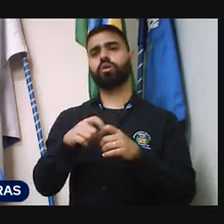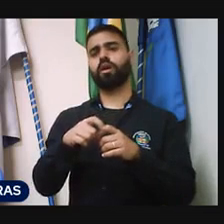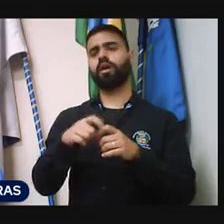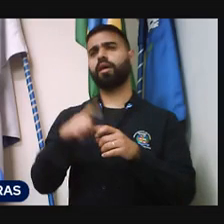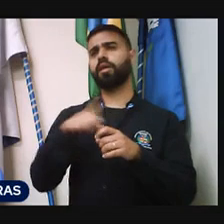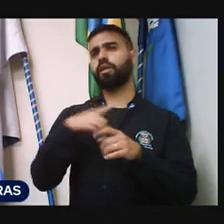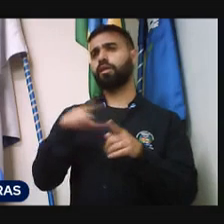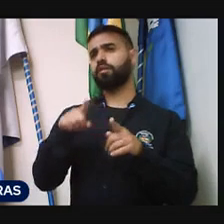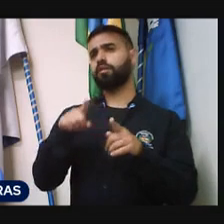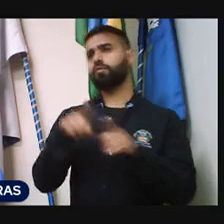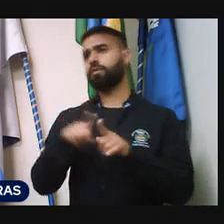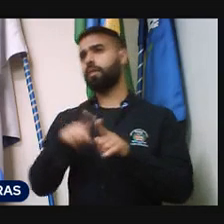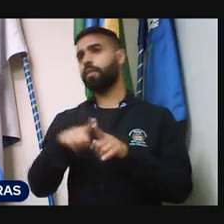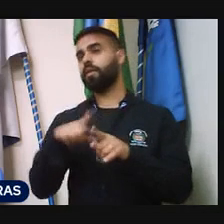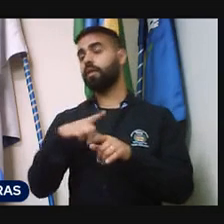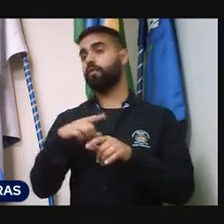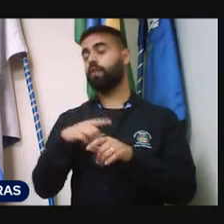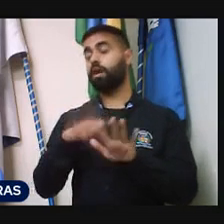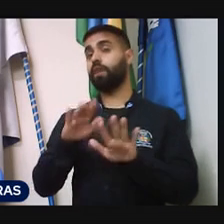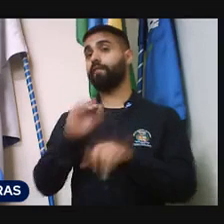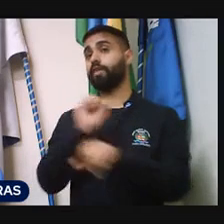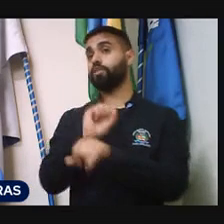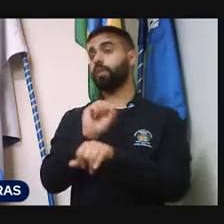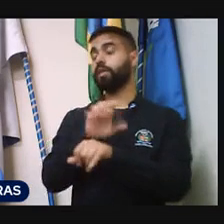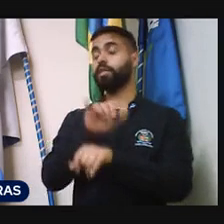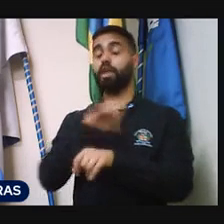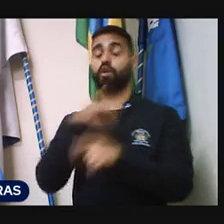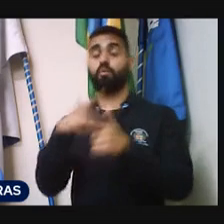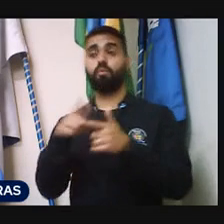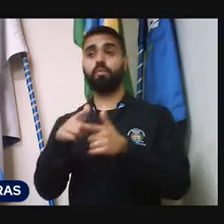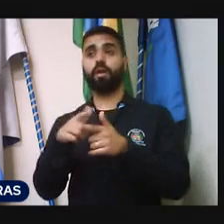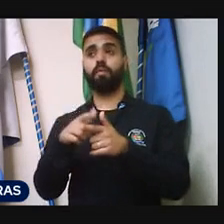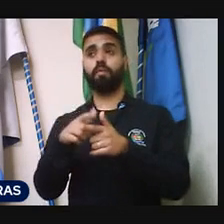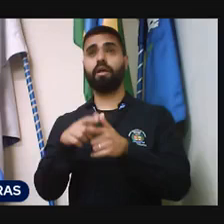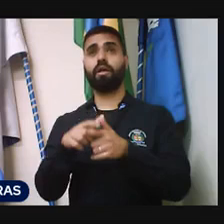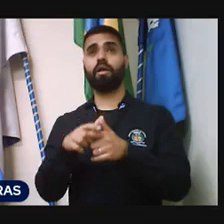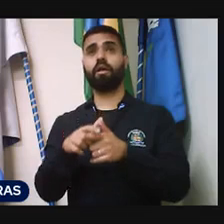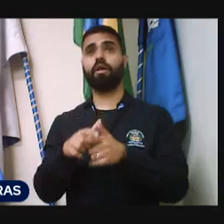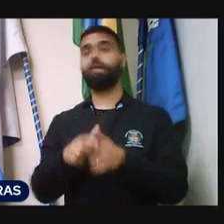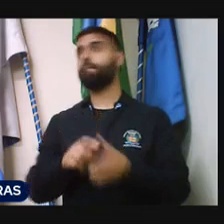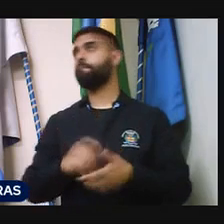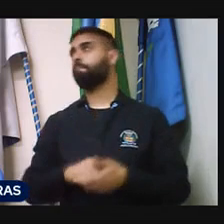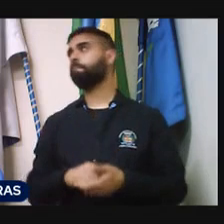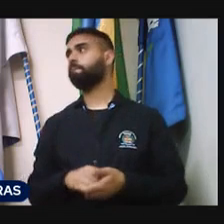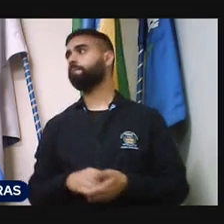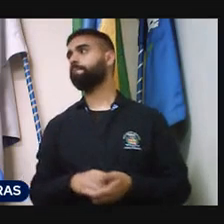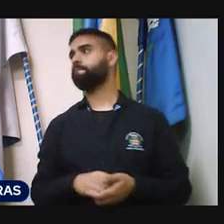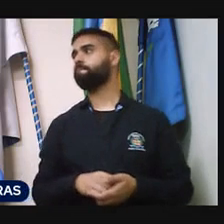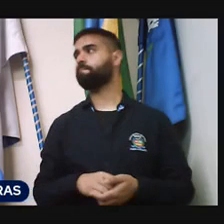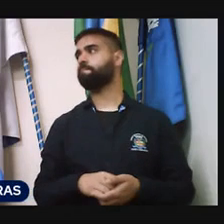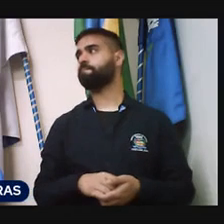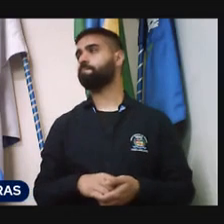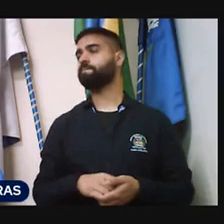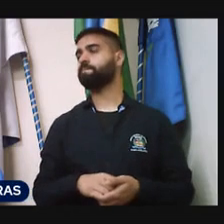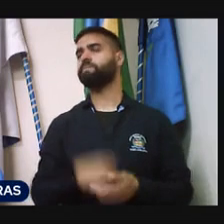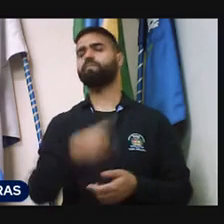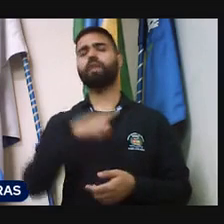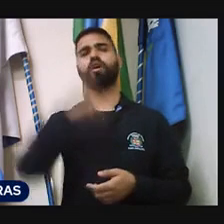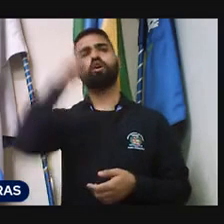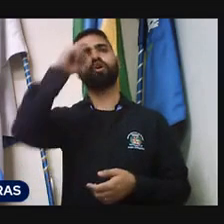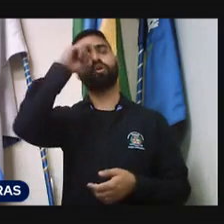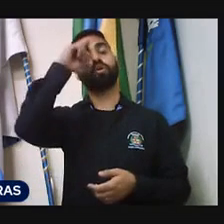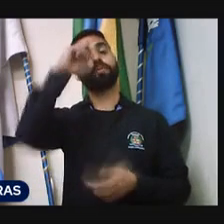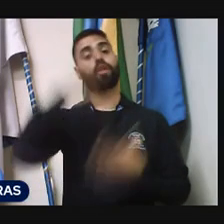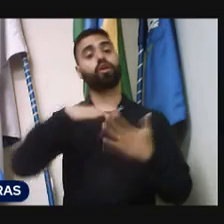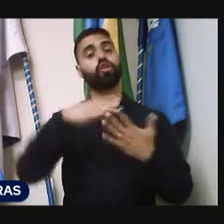fica de sobreaviso Eu gostaria de pedir o ao Vereador Davi não se encontra lá do hospital escola